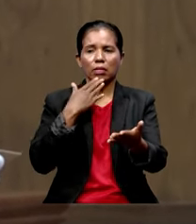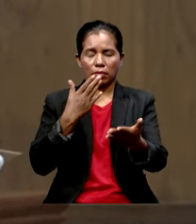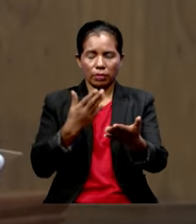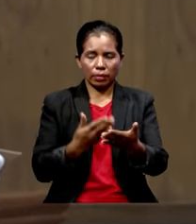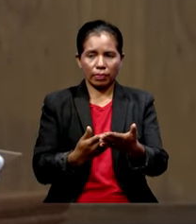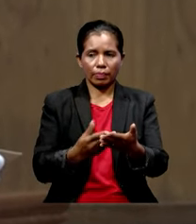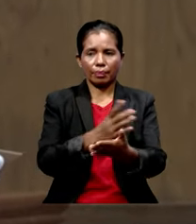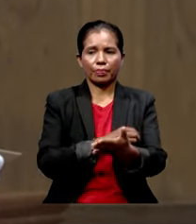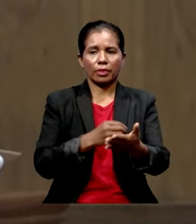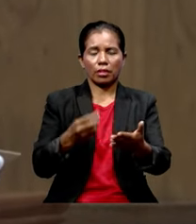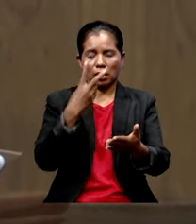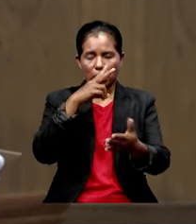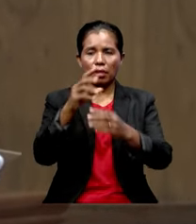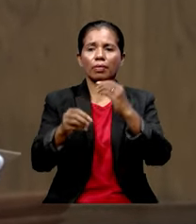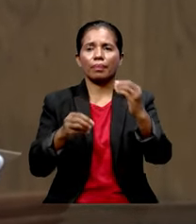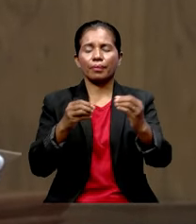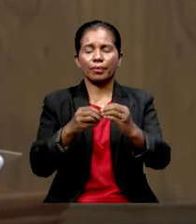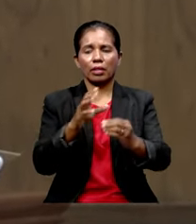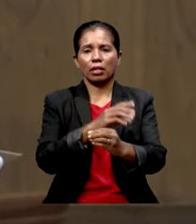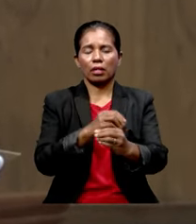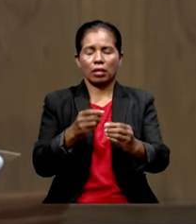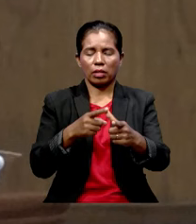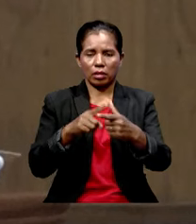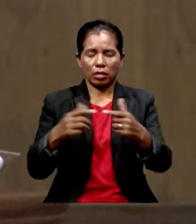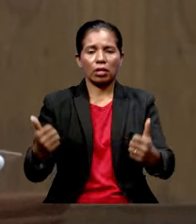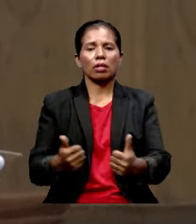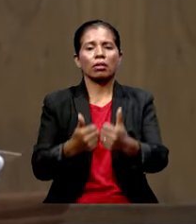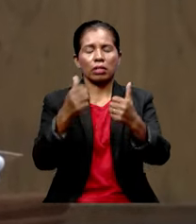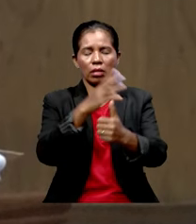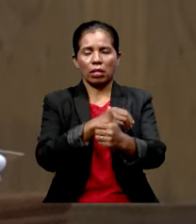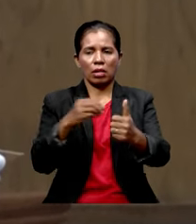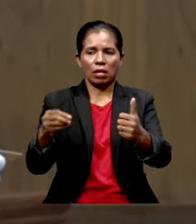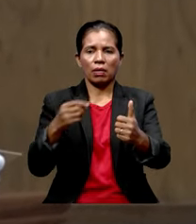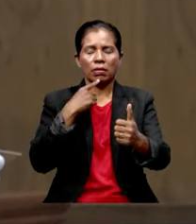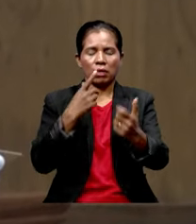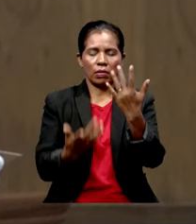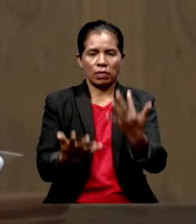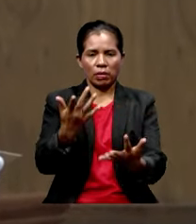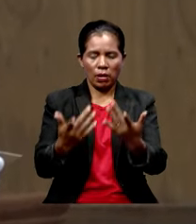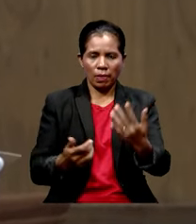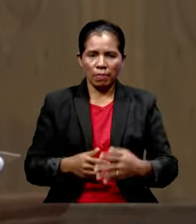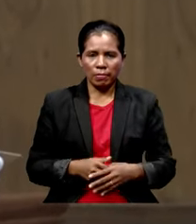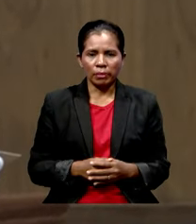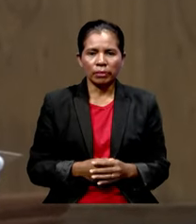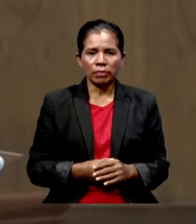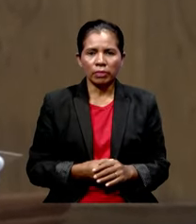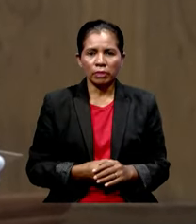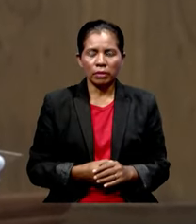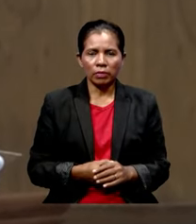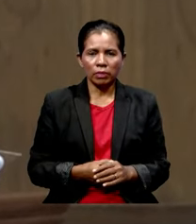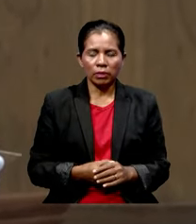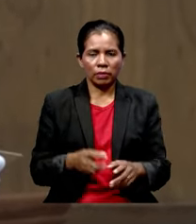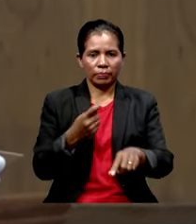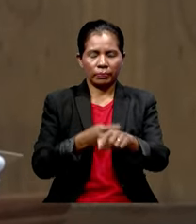e resiliência admiráveis na luta contra as chamas e no apoio às vítimas.